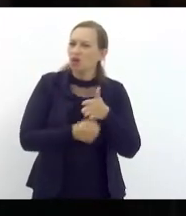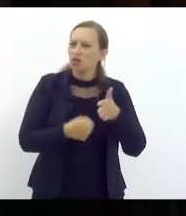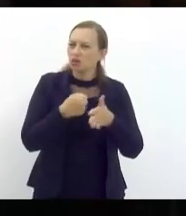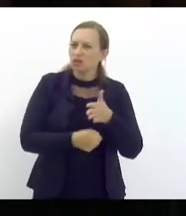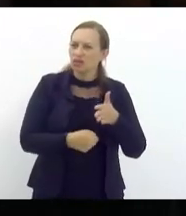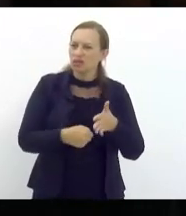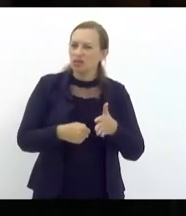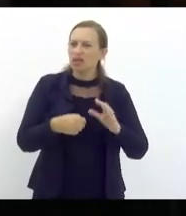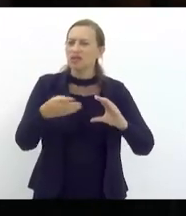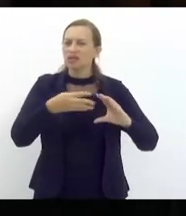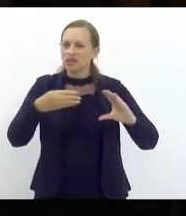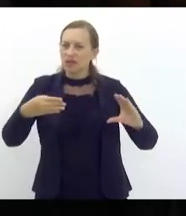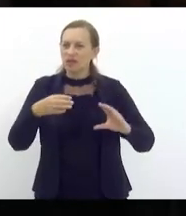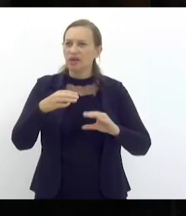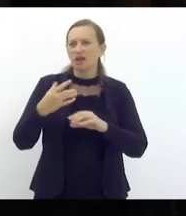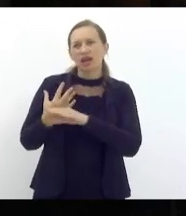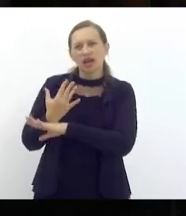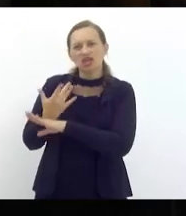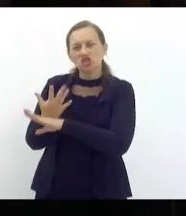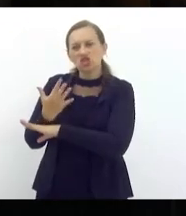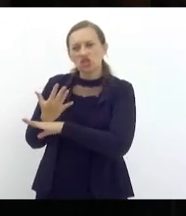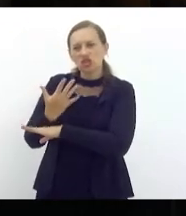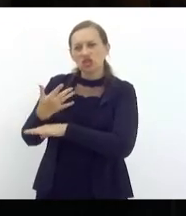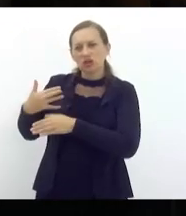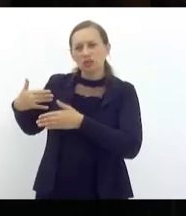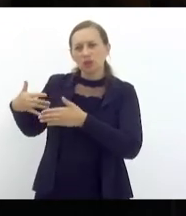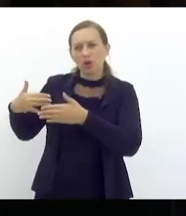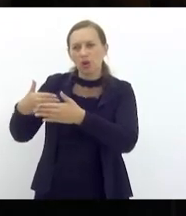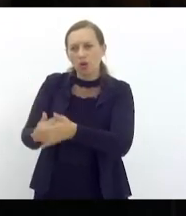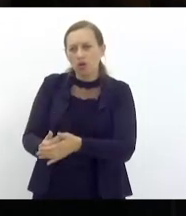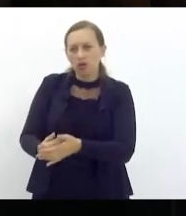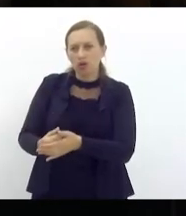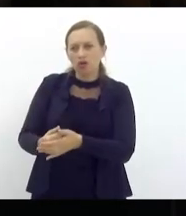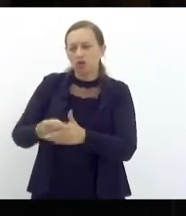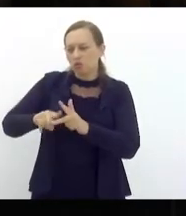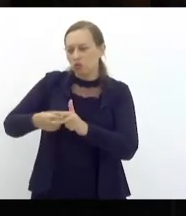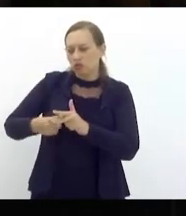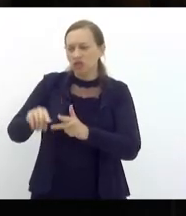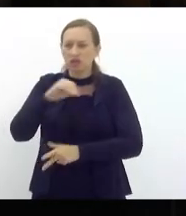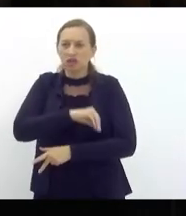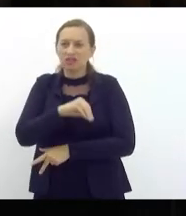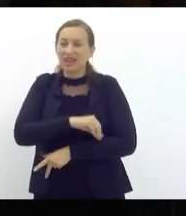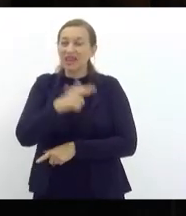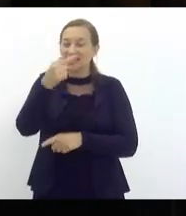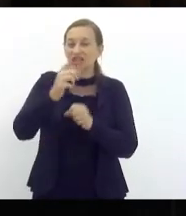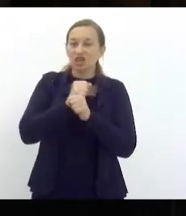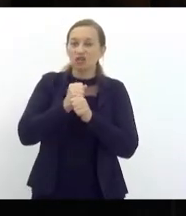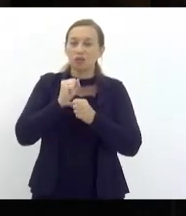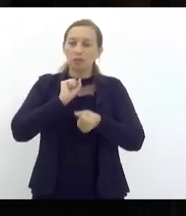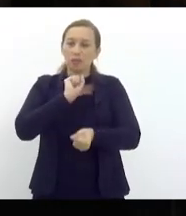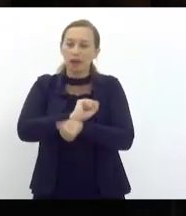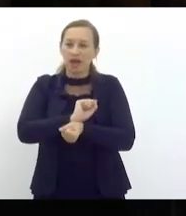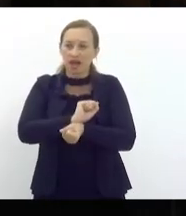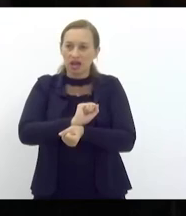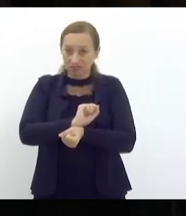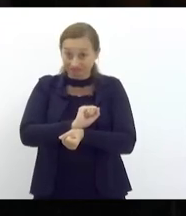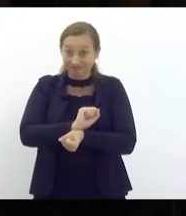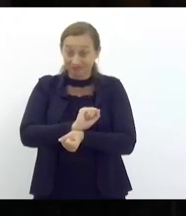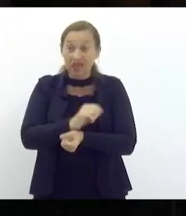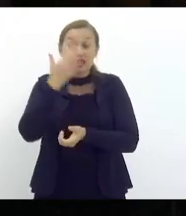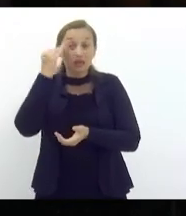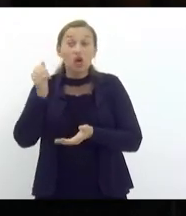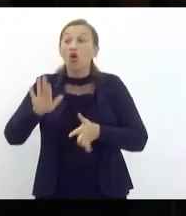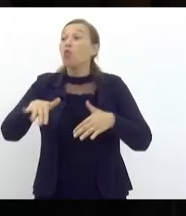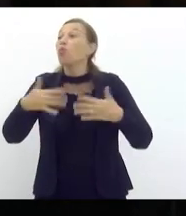CEP Caxias que se estende para um reajuste salarial que não acontece há sete anos para o mínimo de poder saber quando